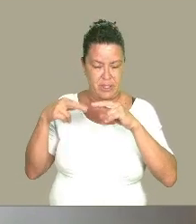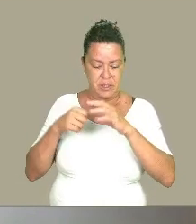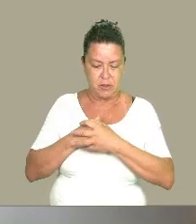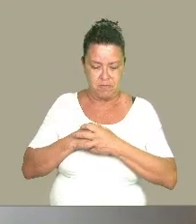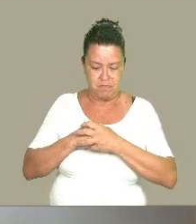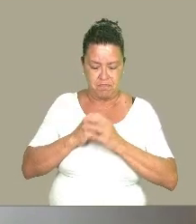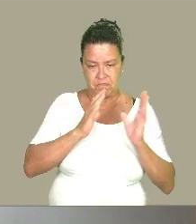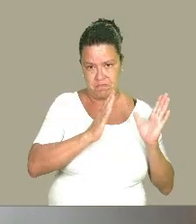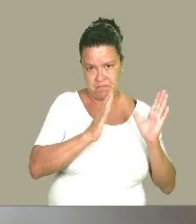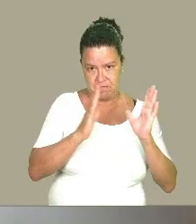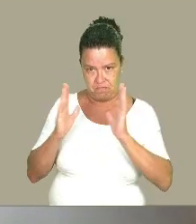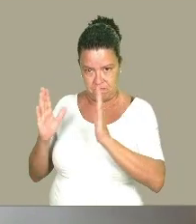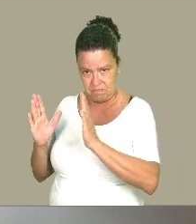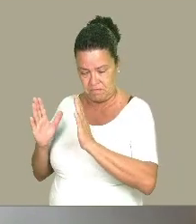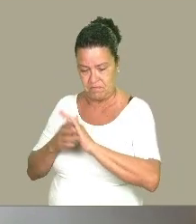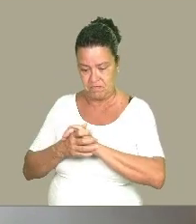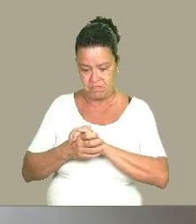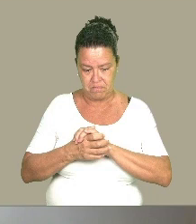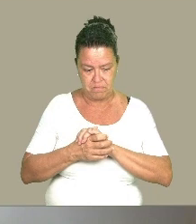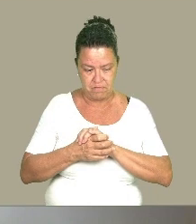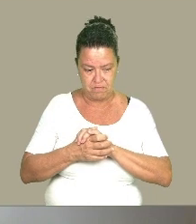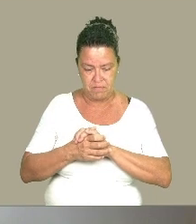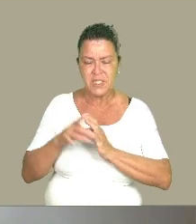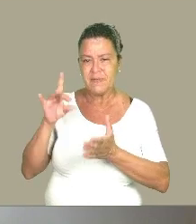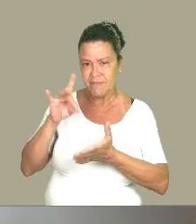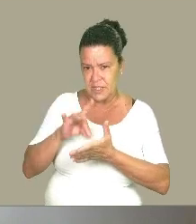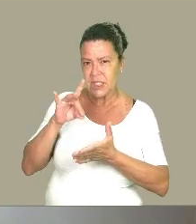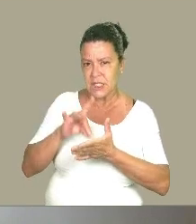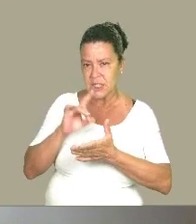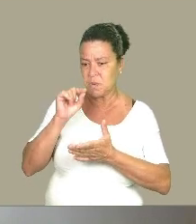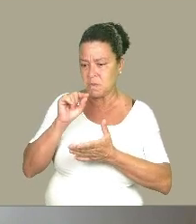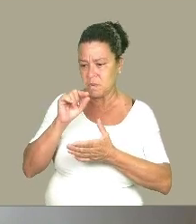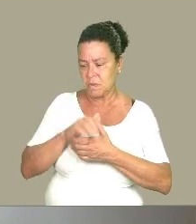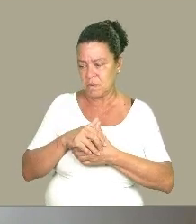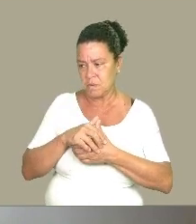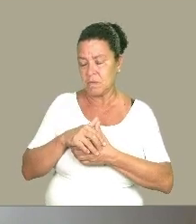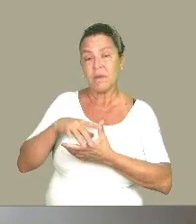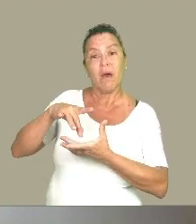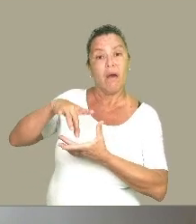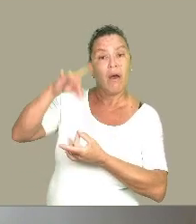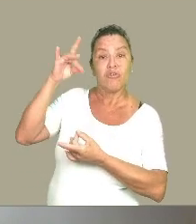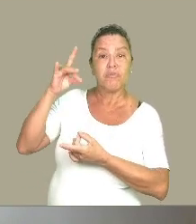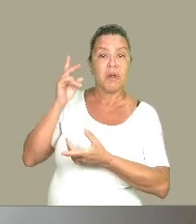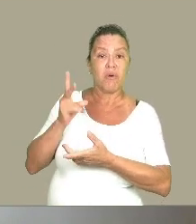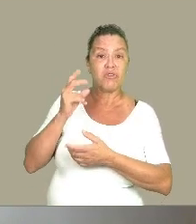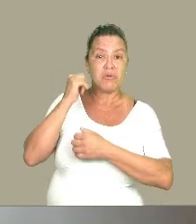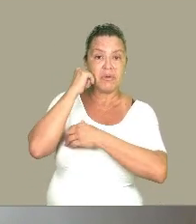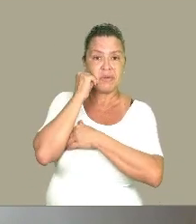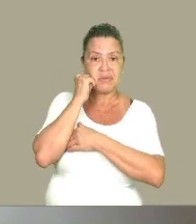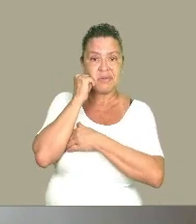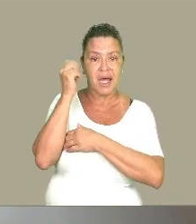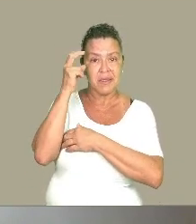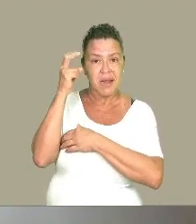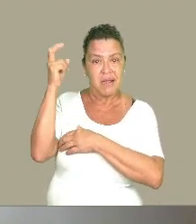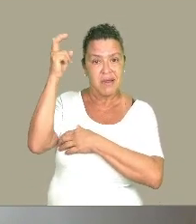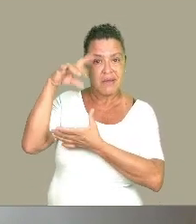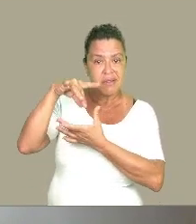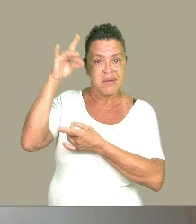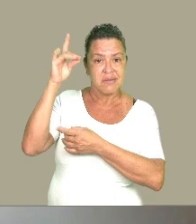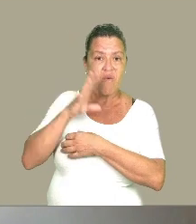longo do tempo? O que permanece verdadeiramente é o espírito, né? É a inteligência,